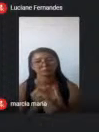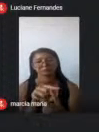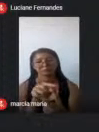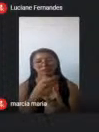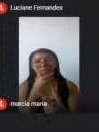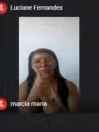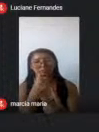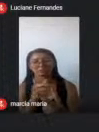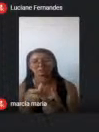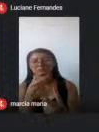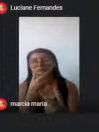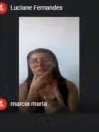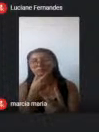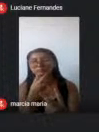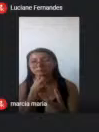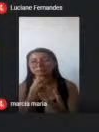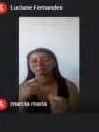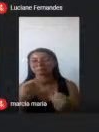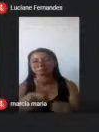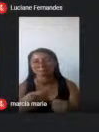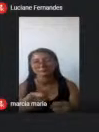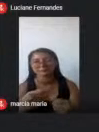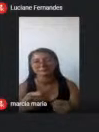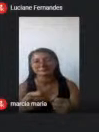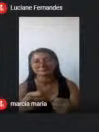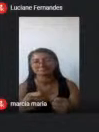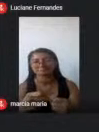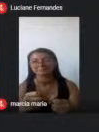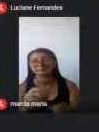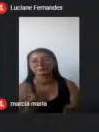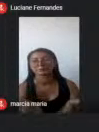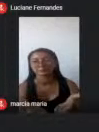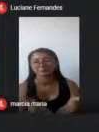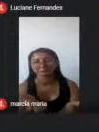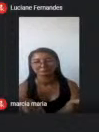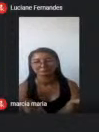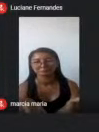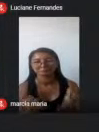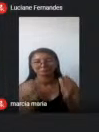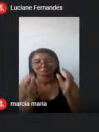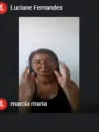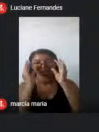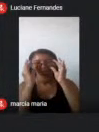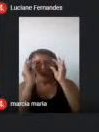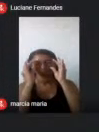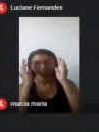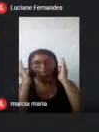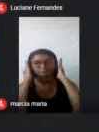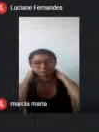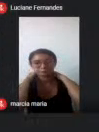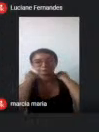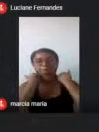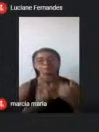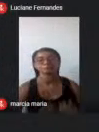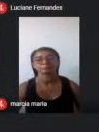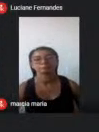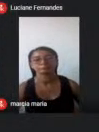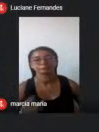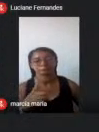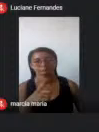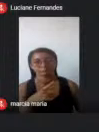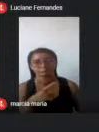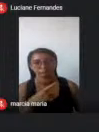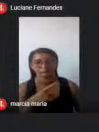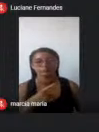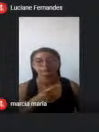que também é um grande desafio. E aí, nós trazemos a questão rapidamente também da